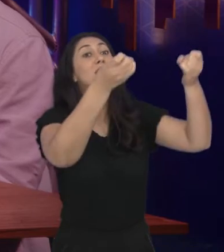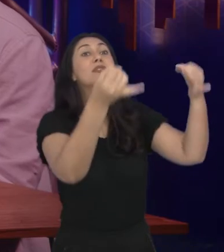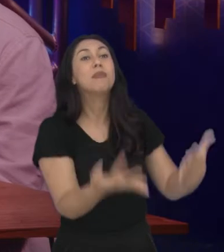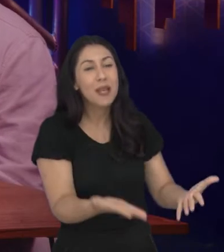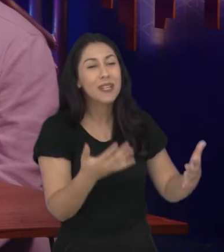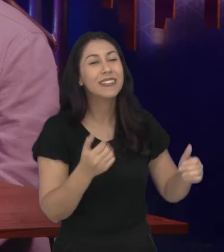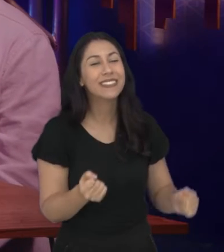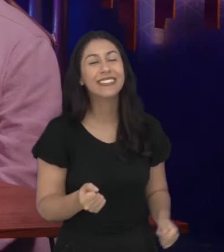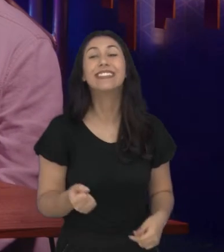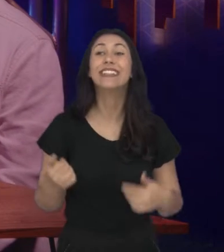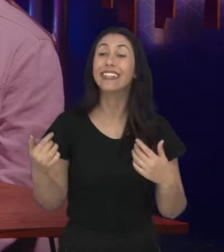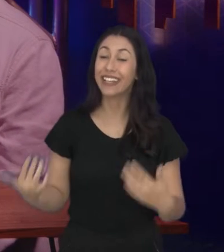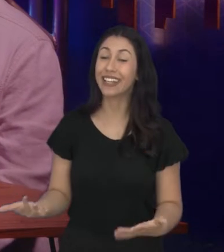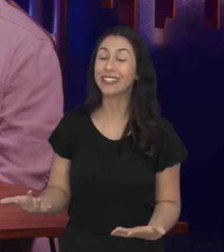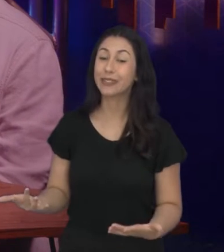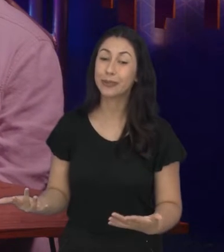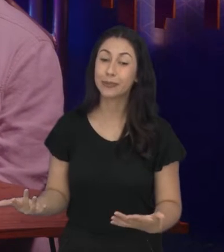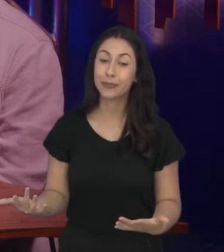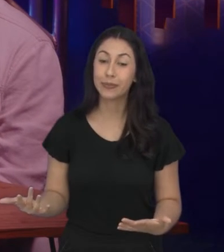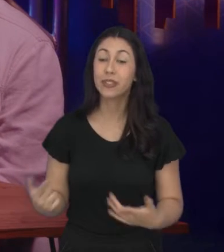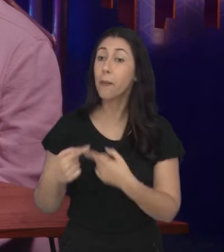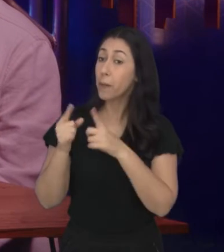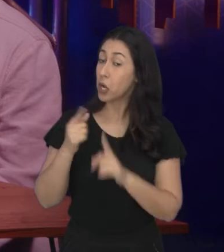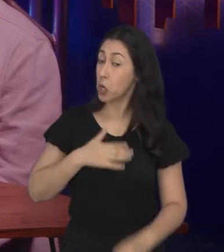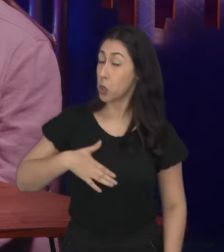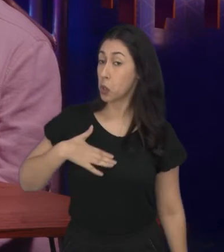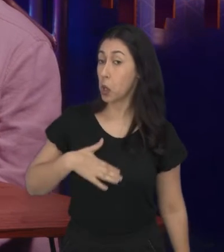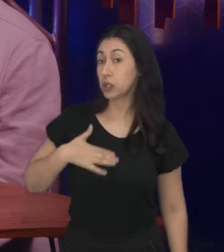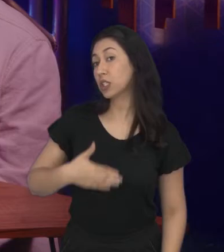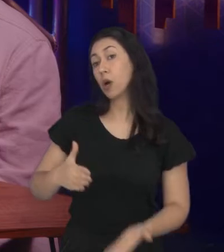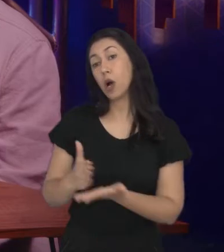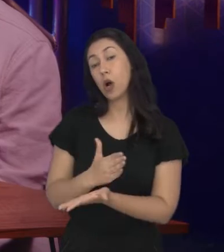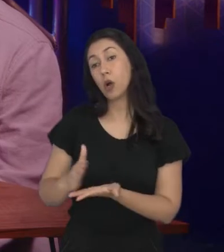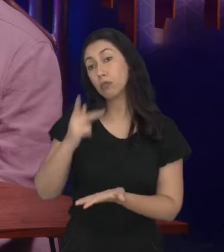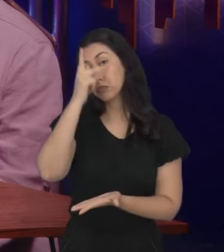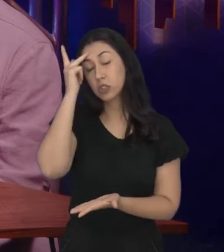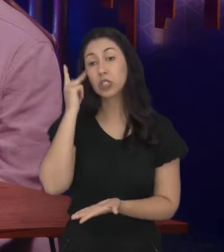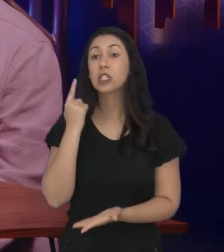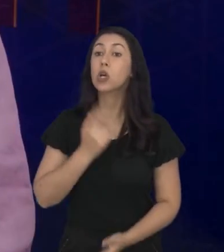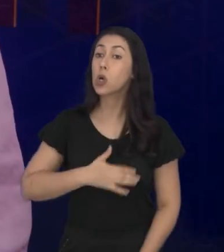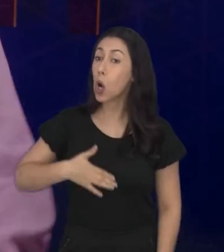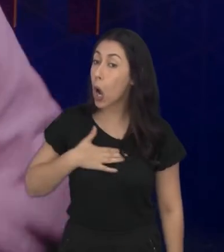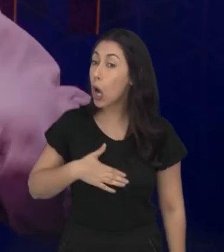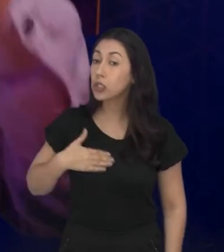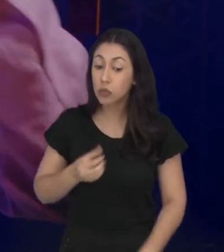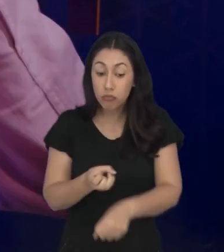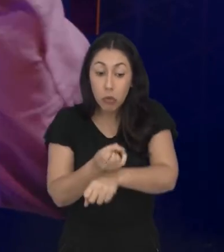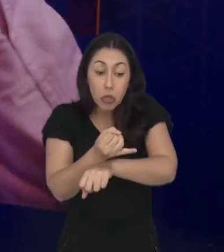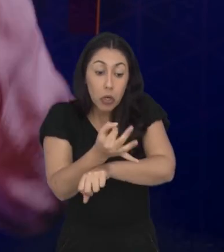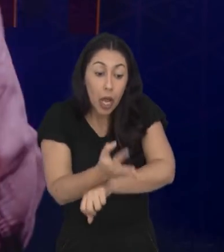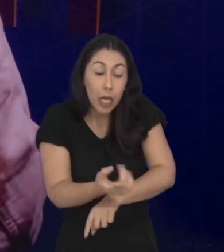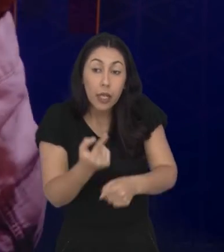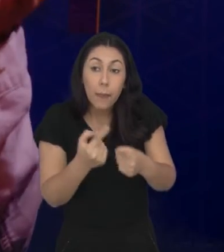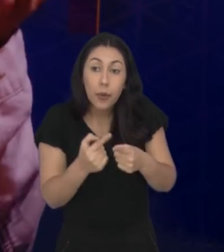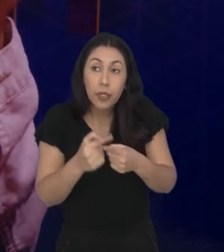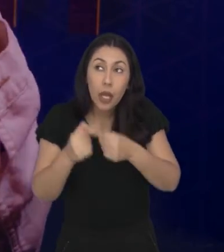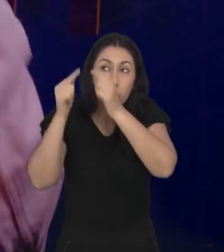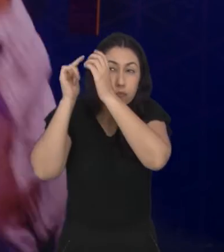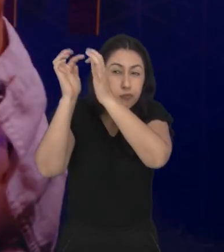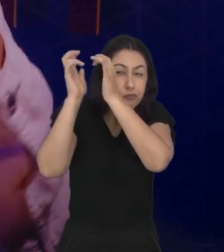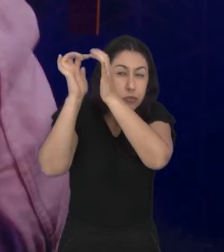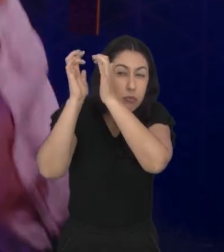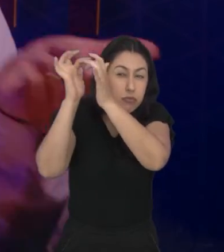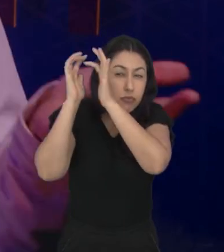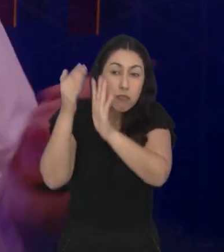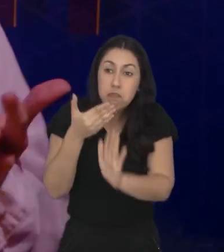quê. Mas eles preferem, né? Algumas pessoas preferem porque a atividade cognitiva delas, elas